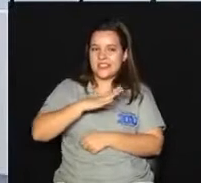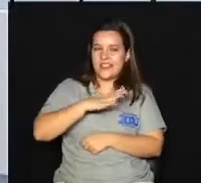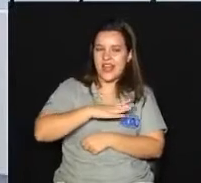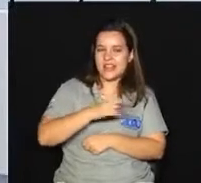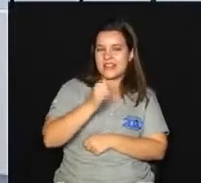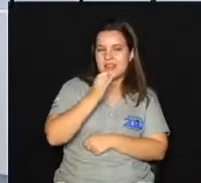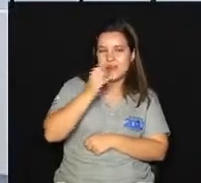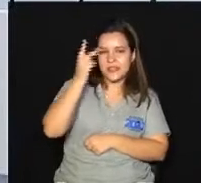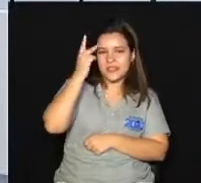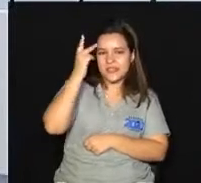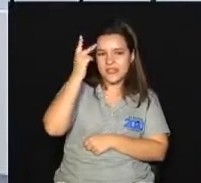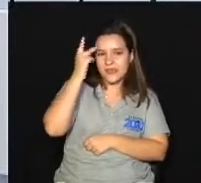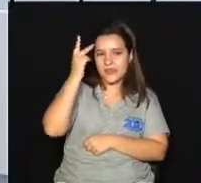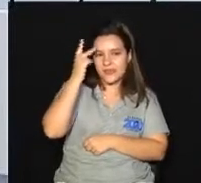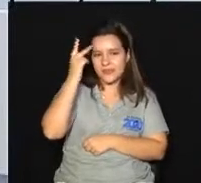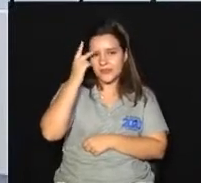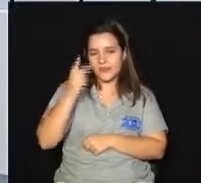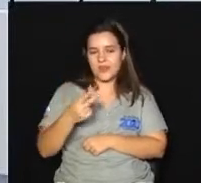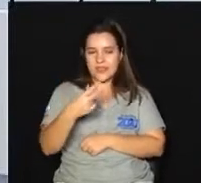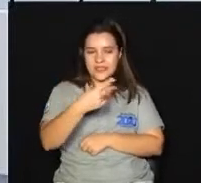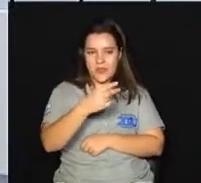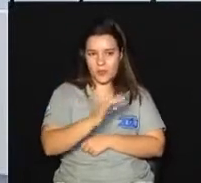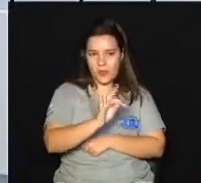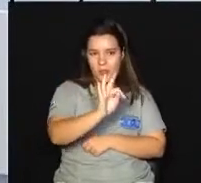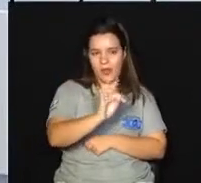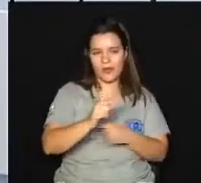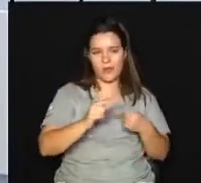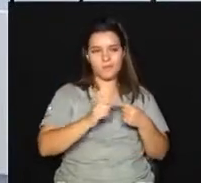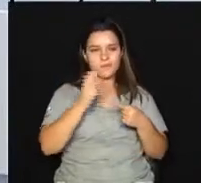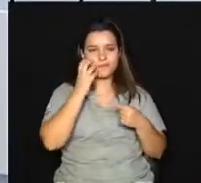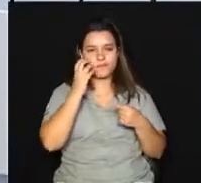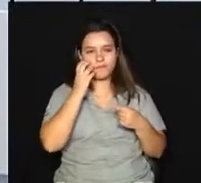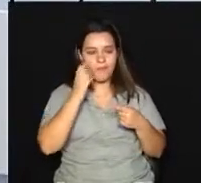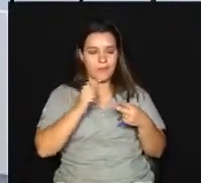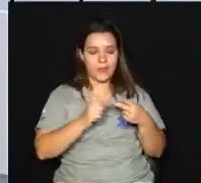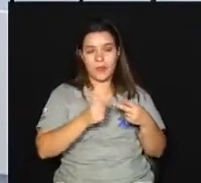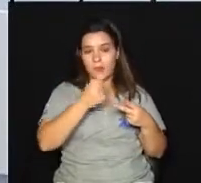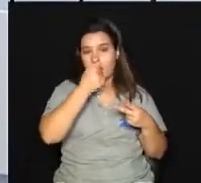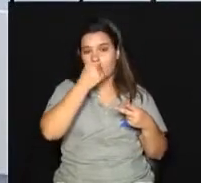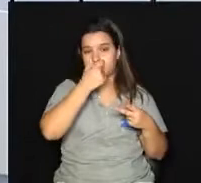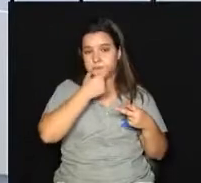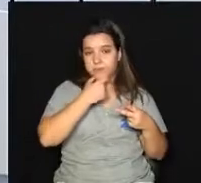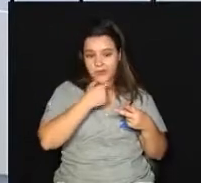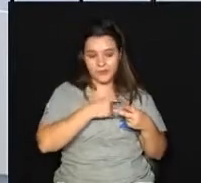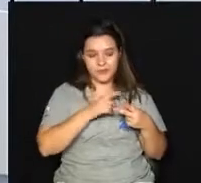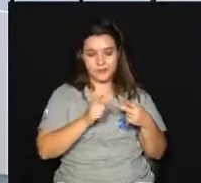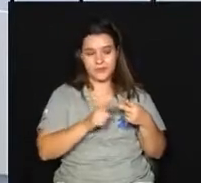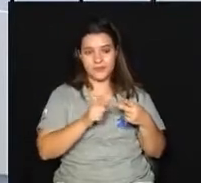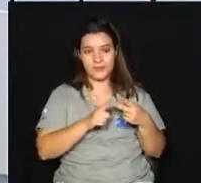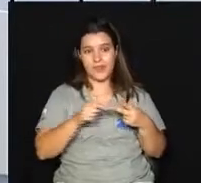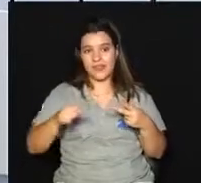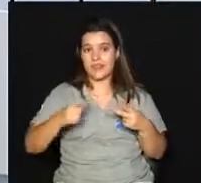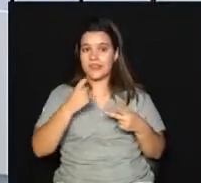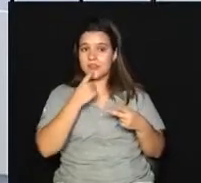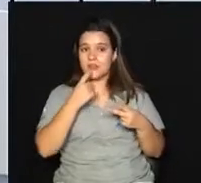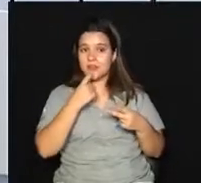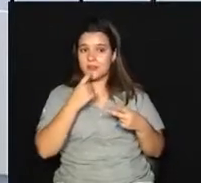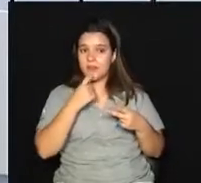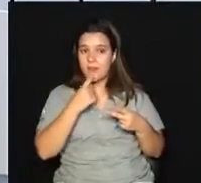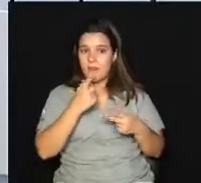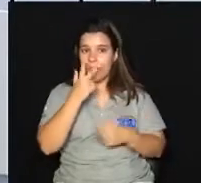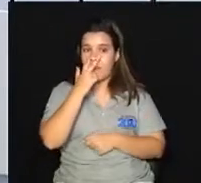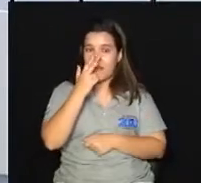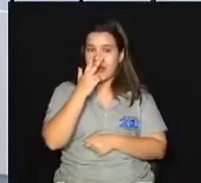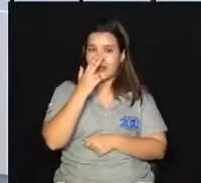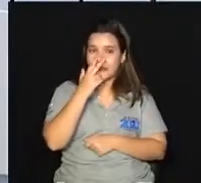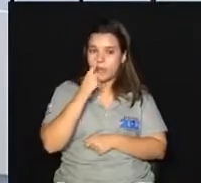São Paulo, com esse segundo turno entre Bruno Covas e o Guilherme Boulos, e aqui em Campinas, pelo menos